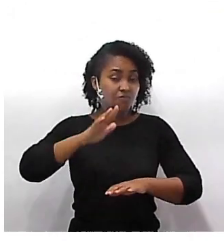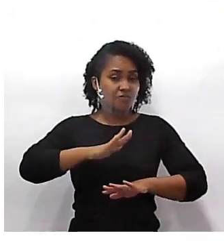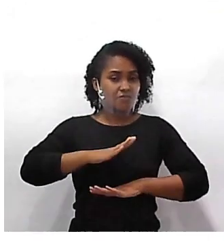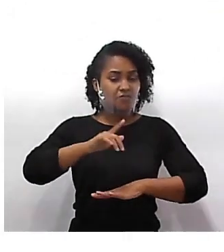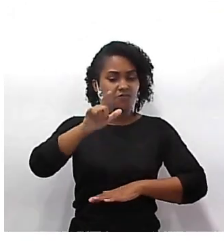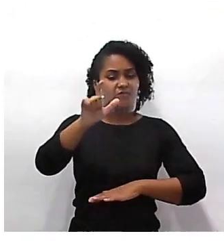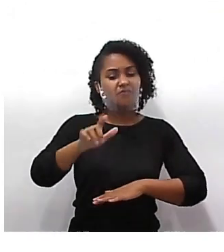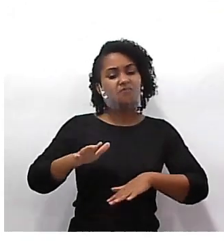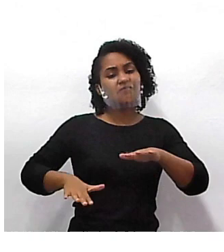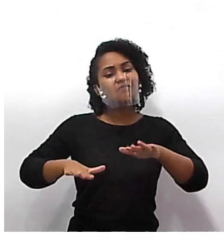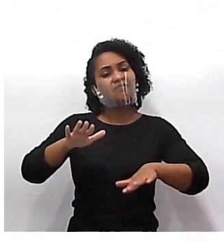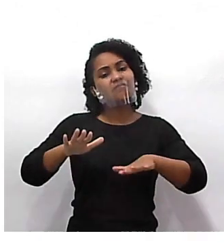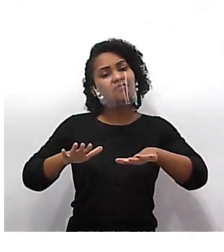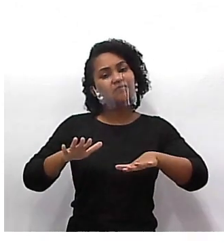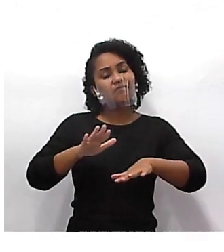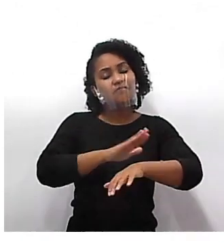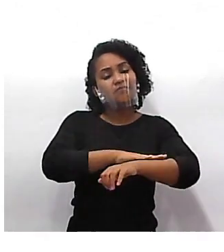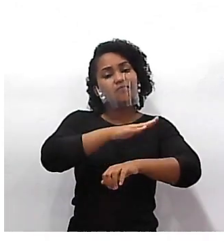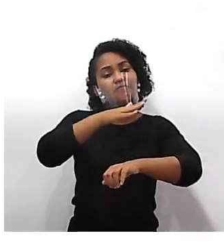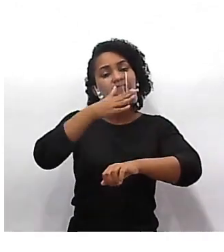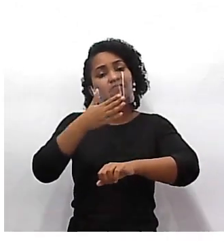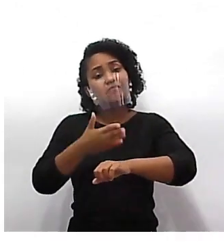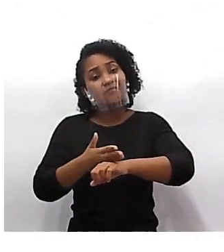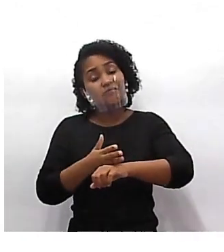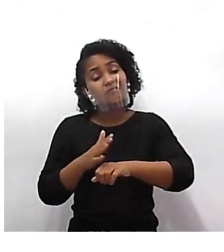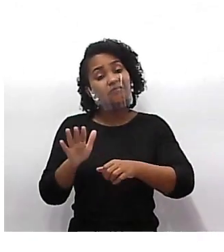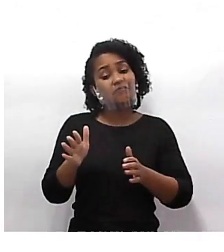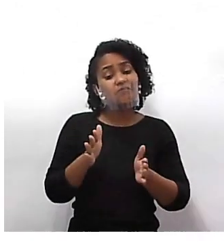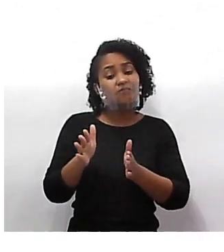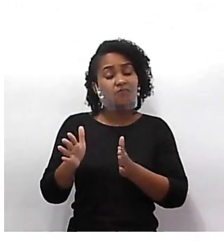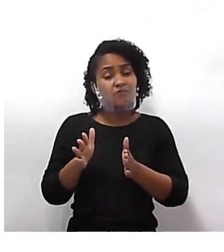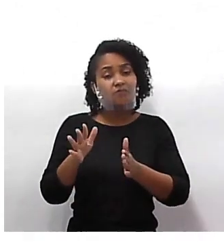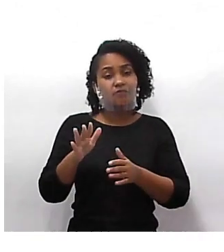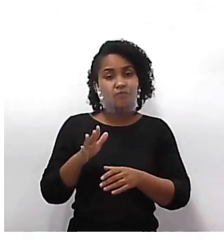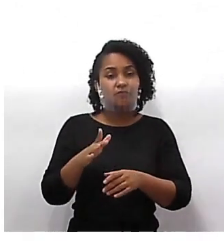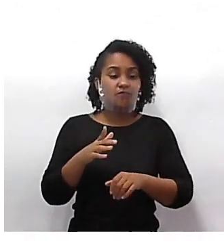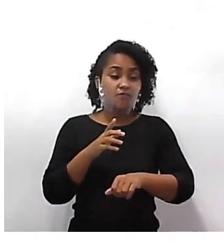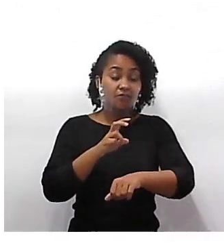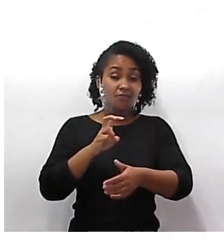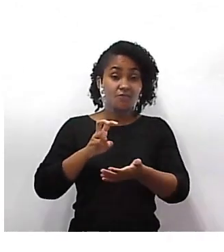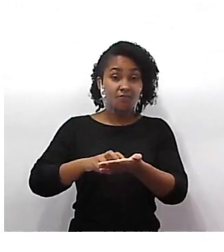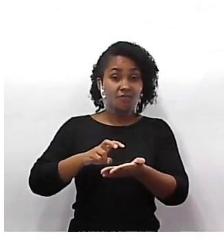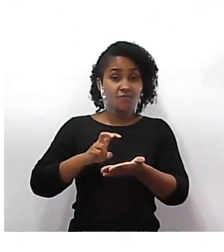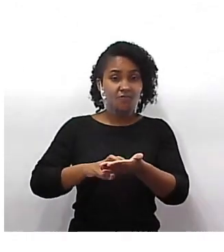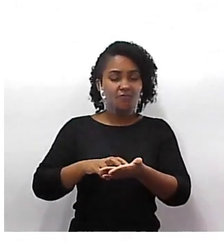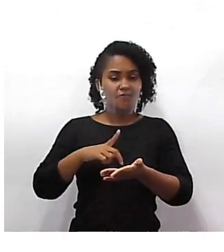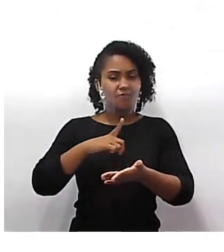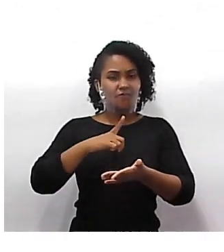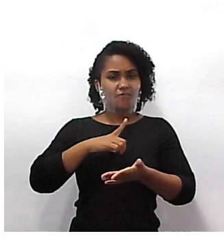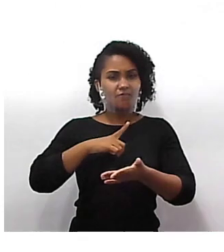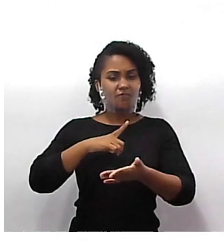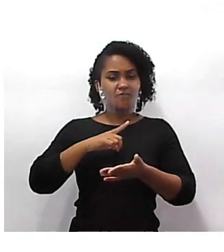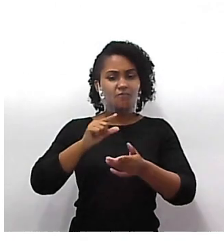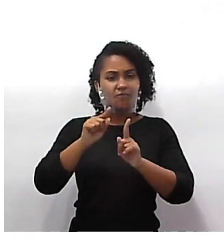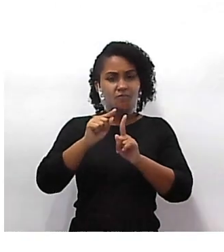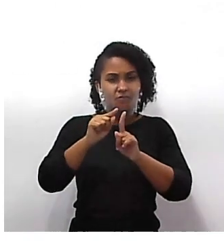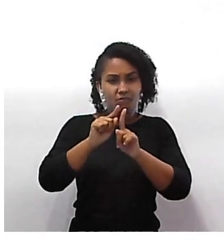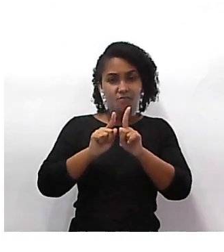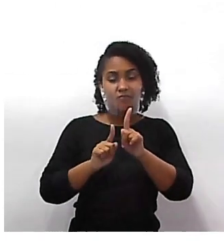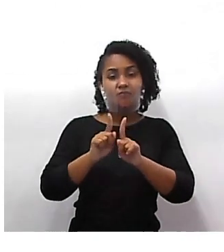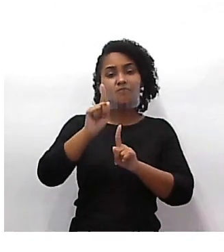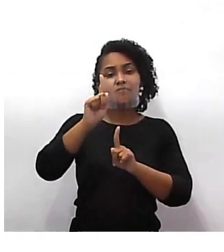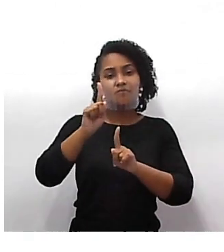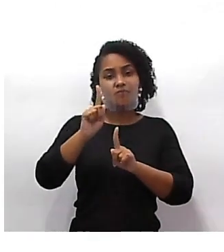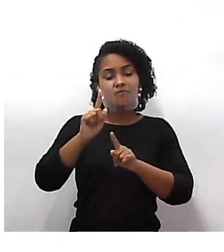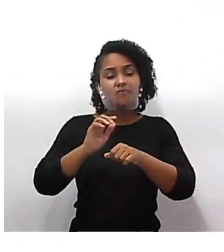pessoa ela varia durante o dia. Geralmente, durante o dia, pela parte da manhã, nós temos uma temperatura um pouco mais elevada. E